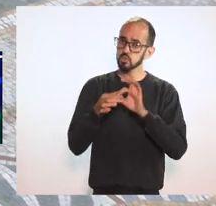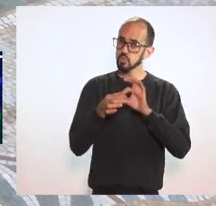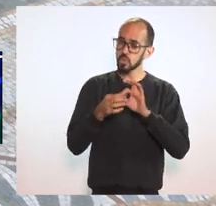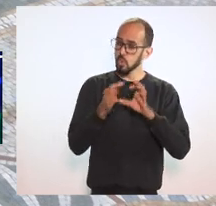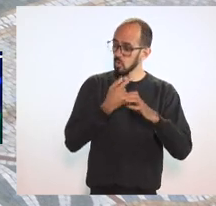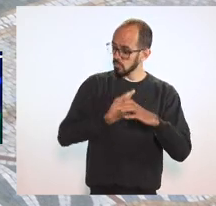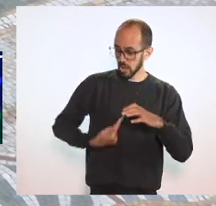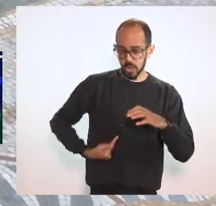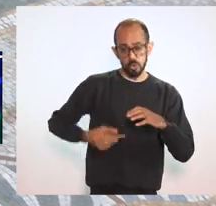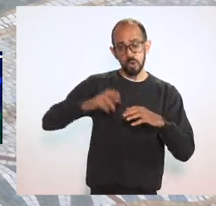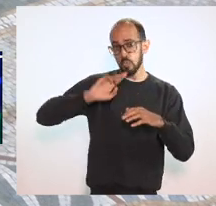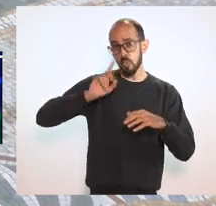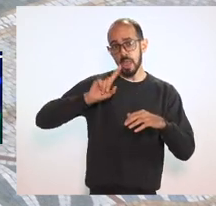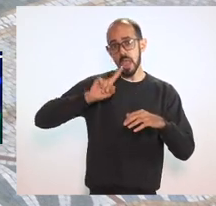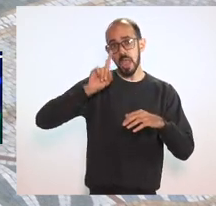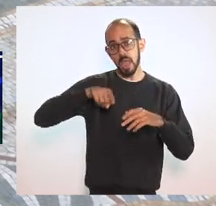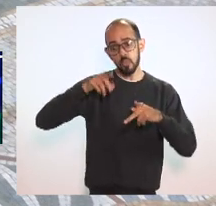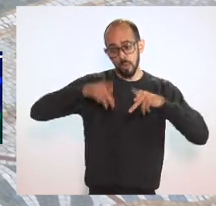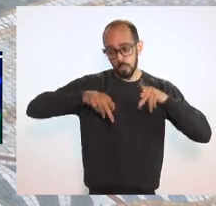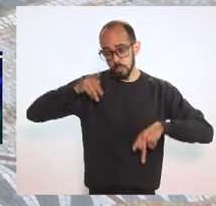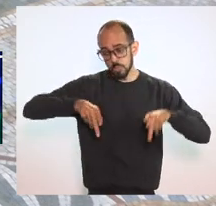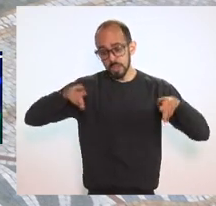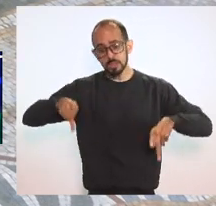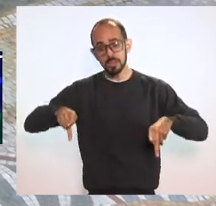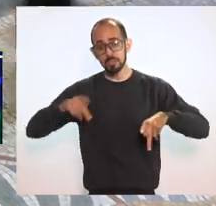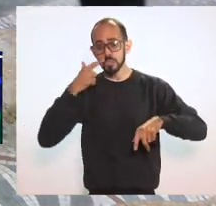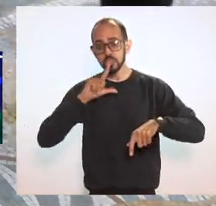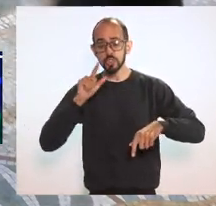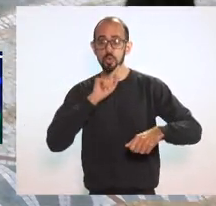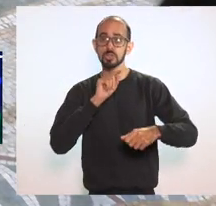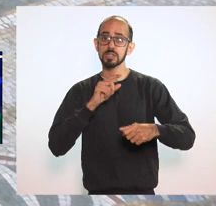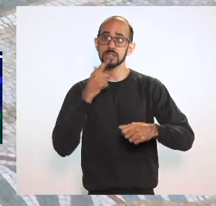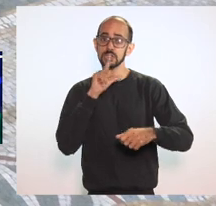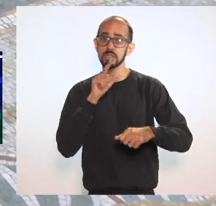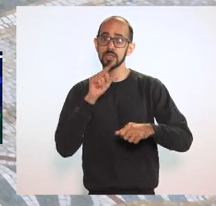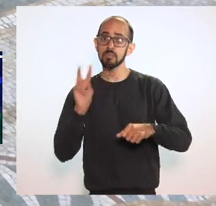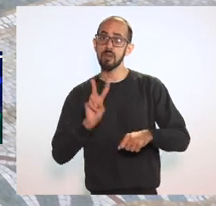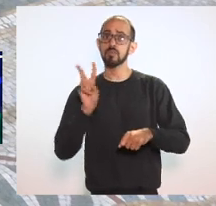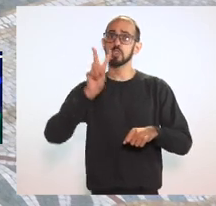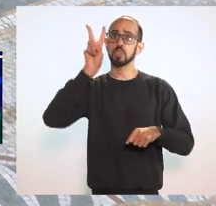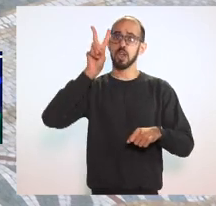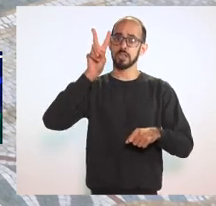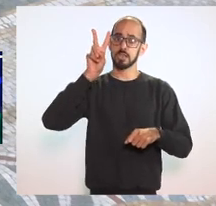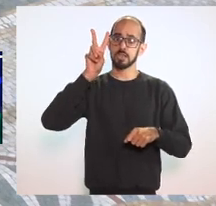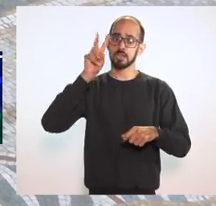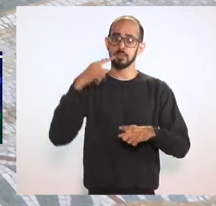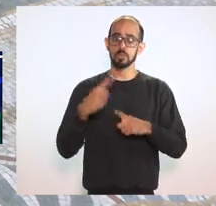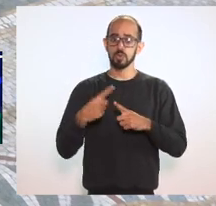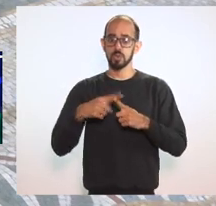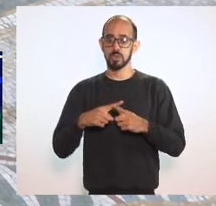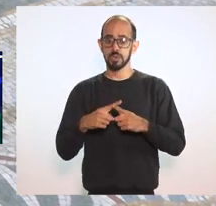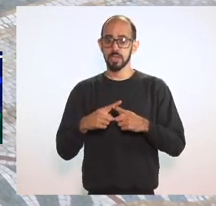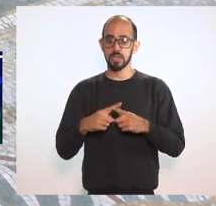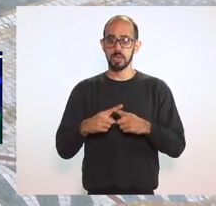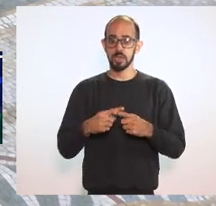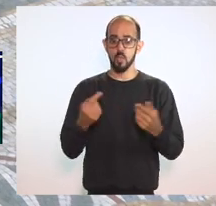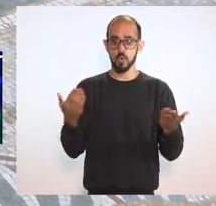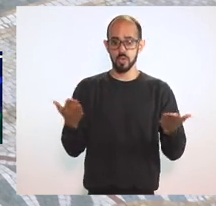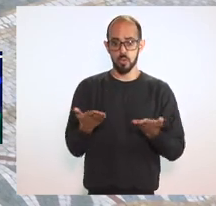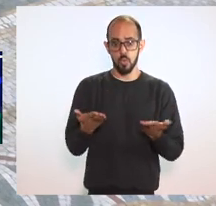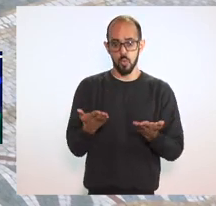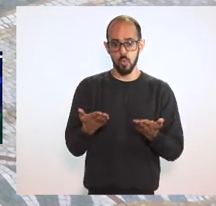é que o povo do Estado do Rio de Janeiro para a gente vencer essa grave crise o que nós estamos debatendo aqui hoje é algo